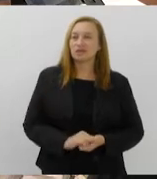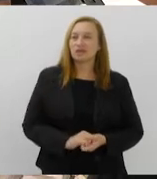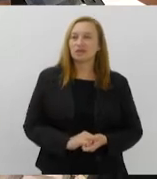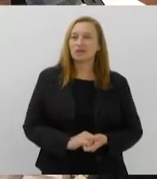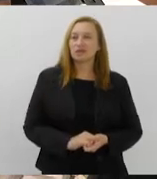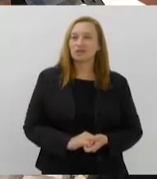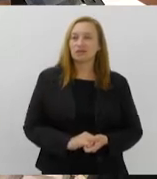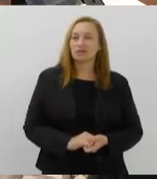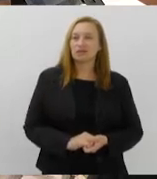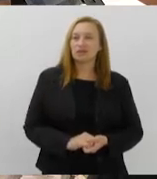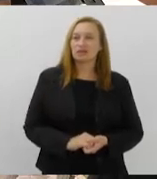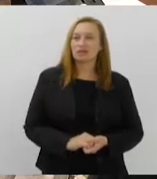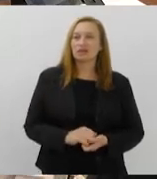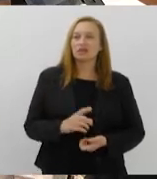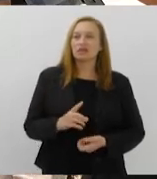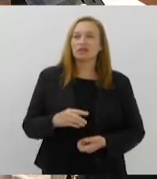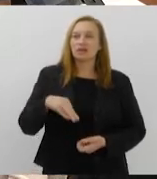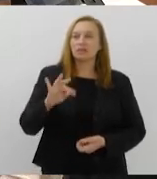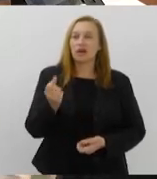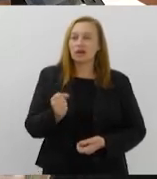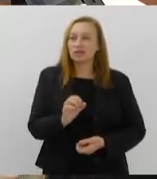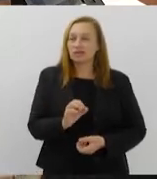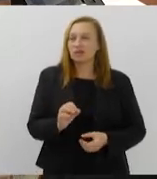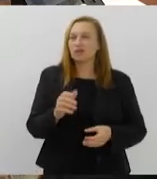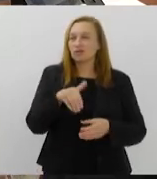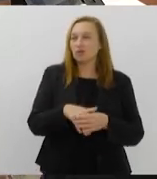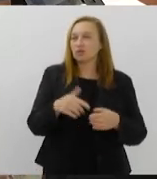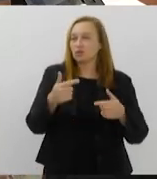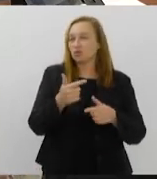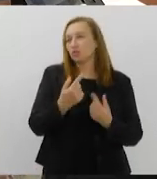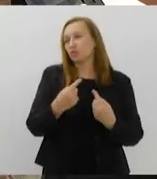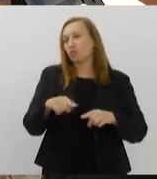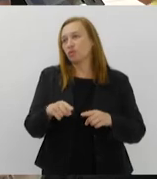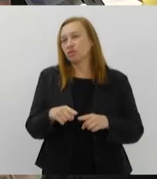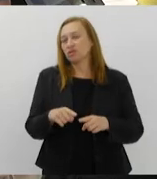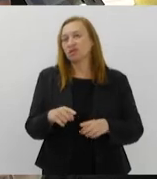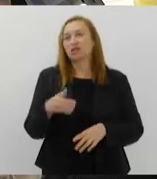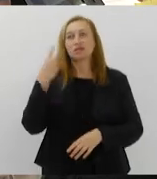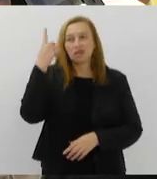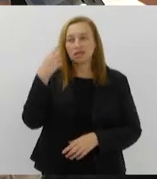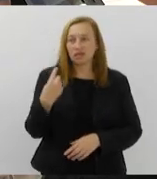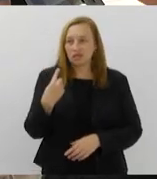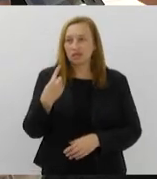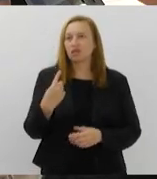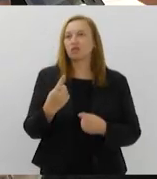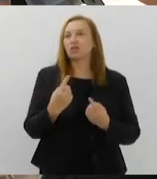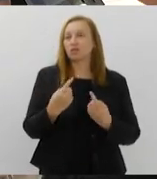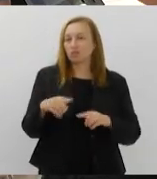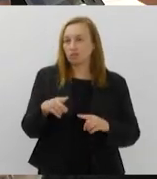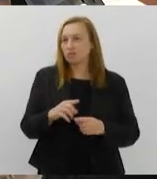Marta, abstenção. Dani, contra. Verônica, Marina e Érica, contra. É isso? Ok.